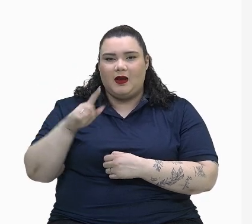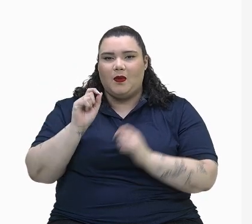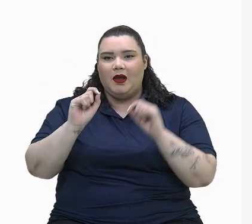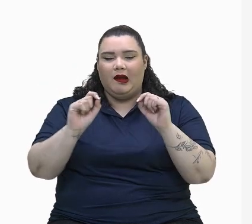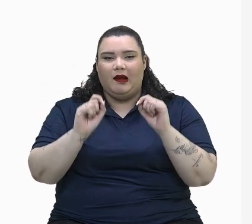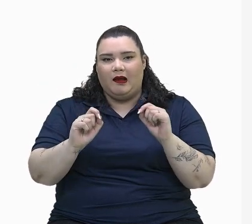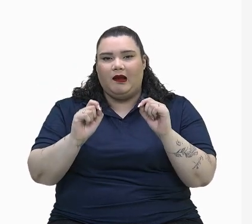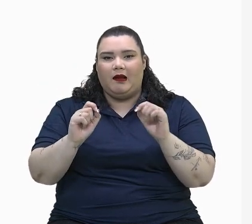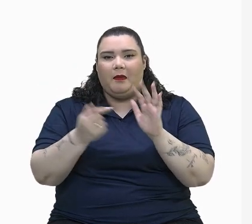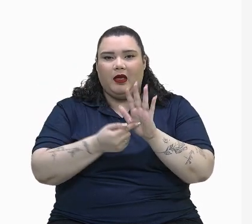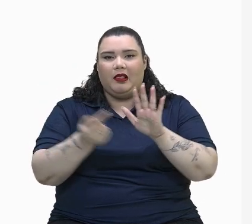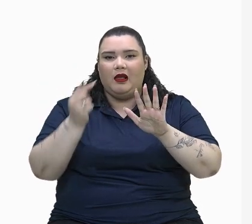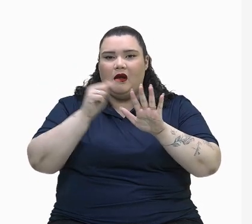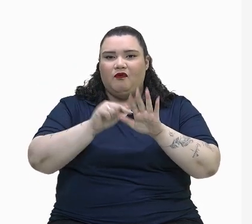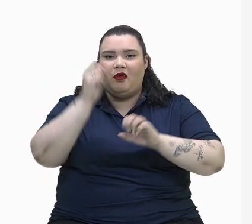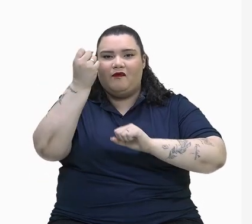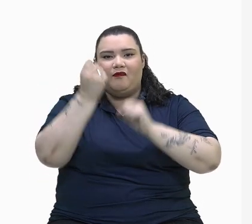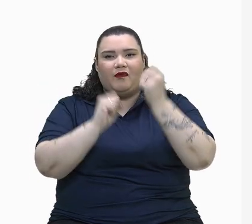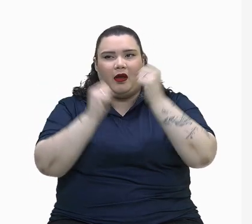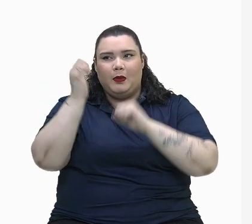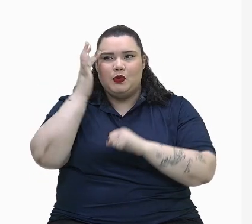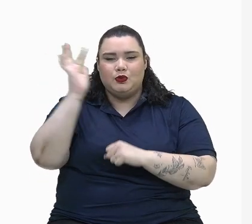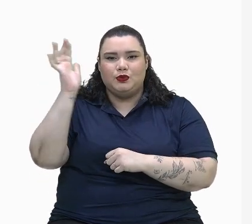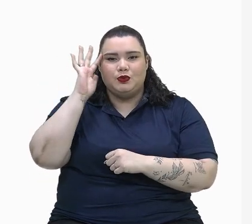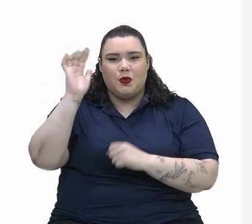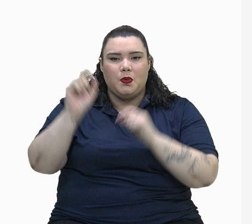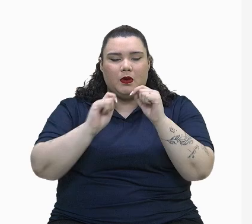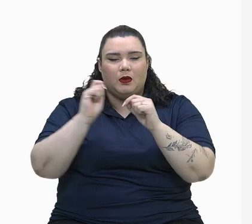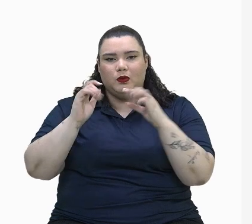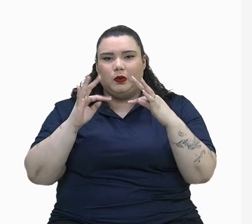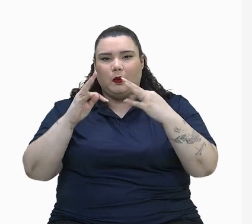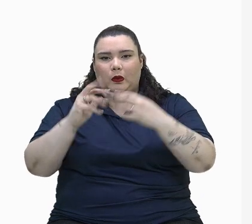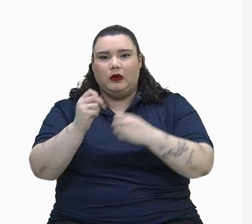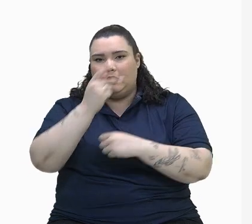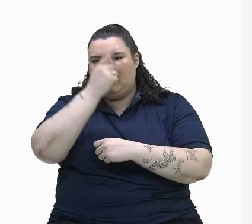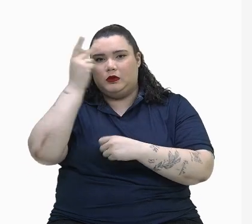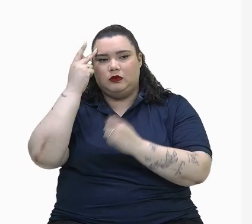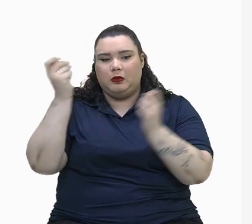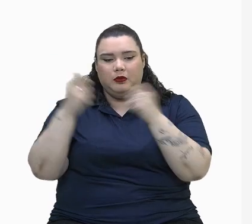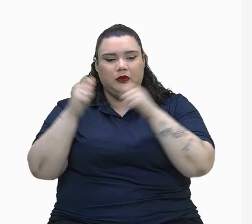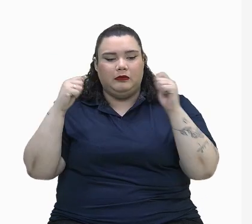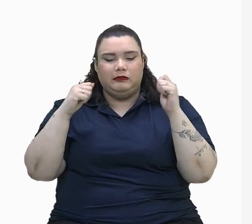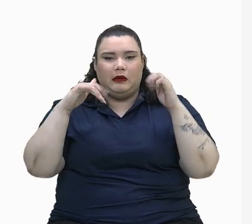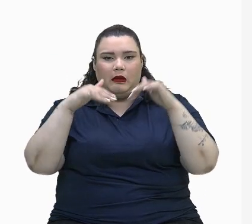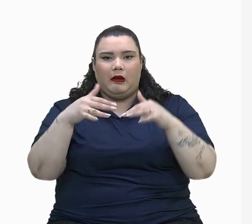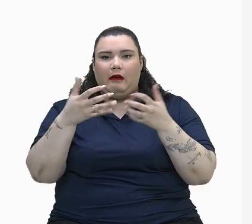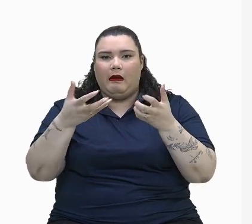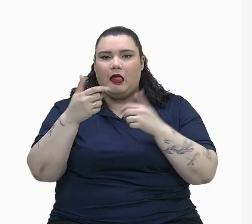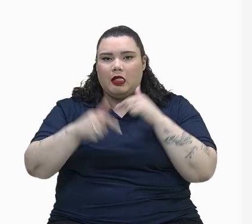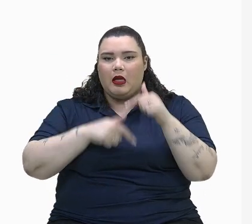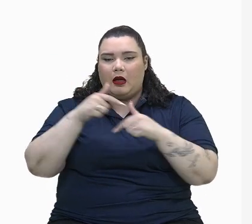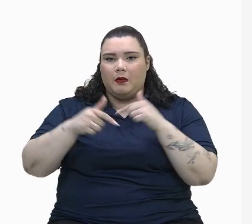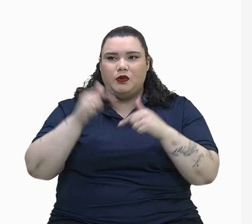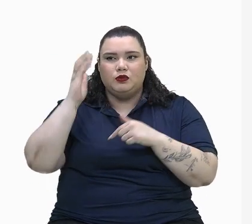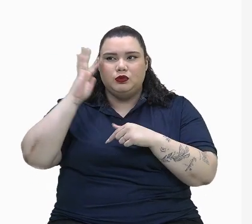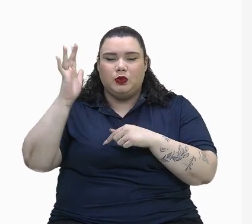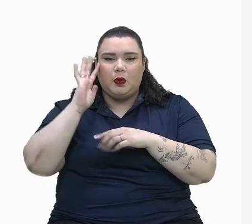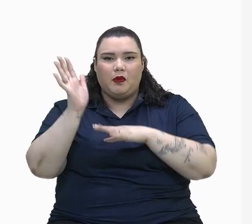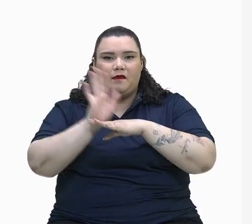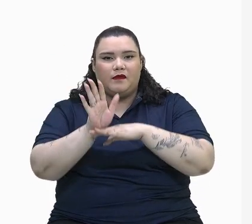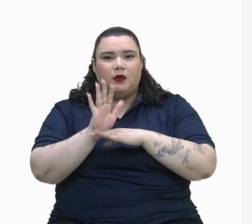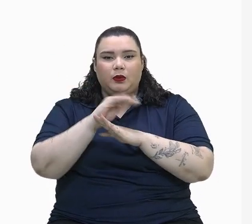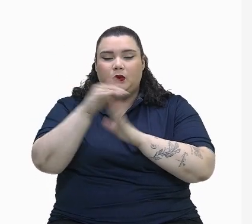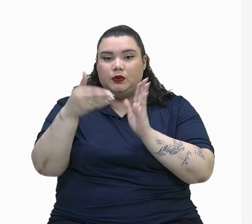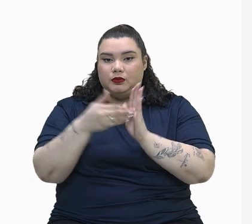a fábrica do entretenimento popular, mas agora sabendo que a sociologia define